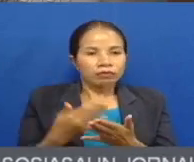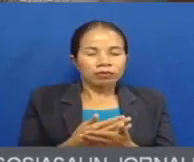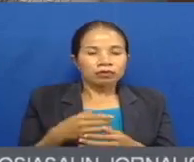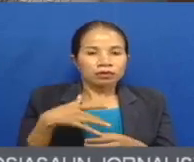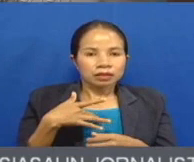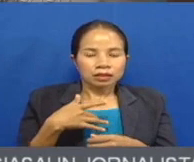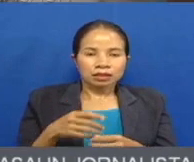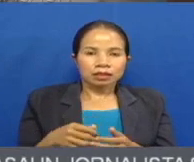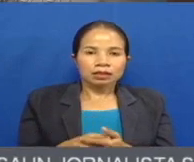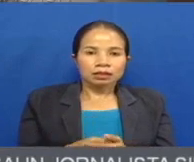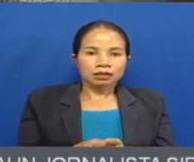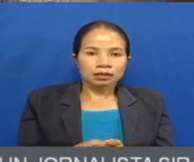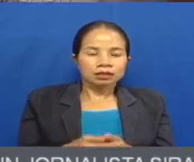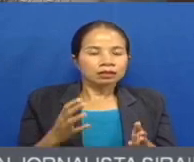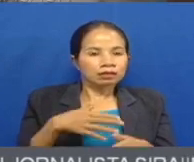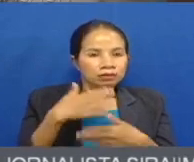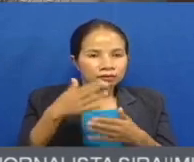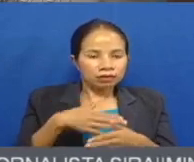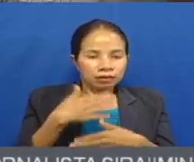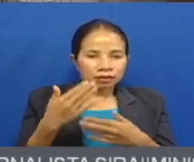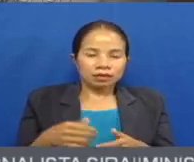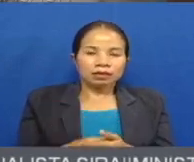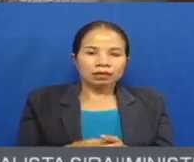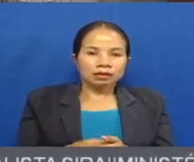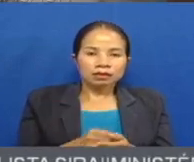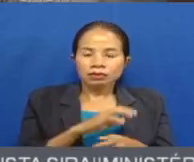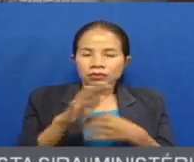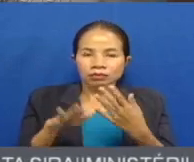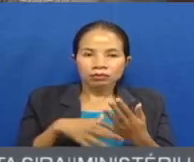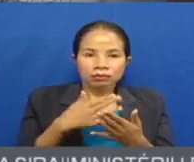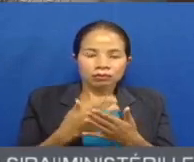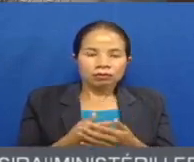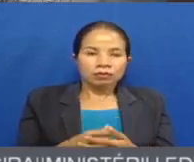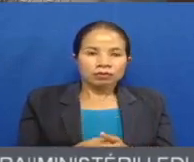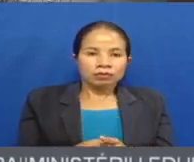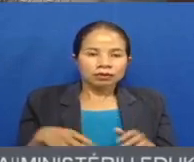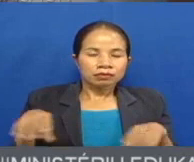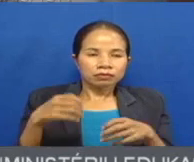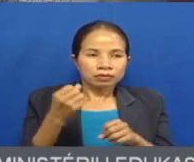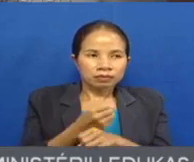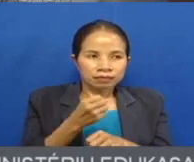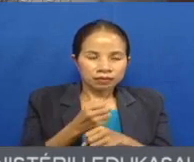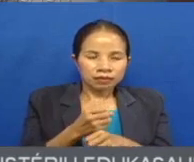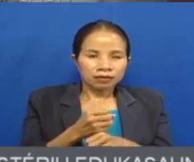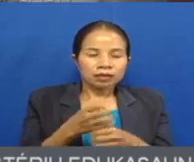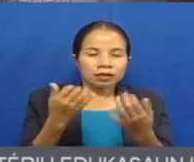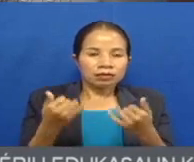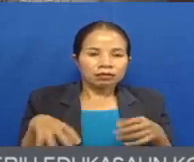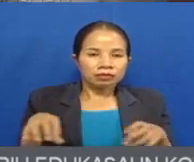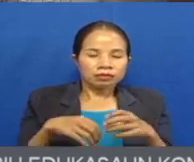sindikatnya mau entusiasmu, seksuan jodoto, esforsa makas, awal